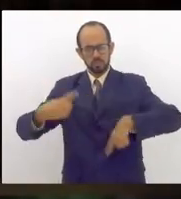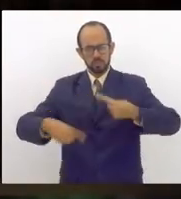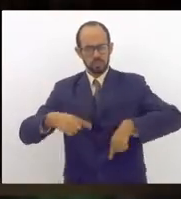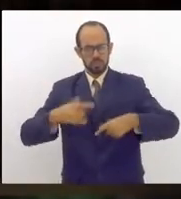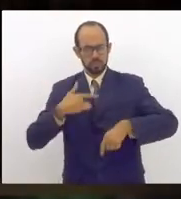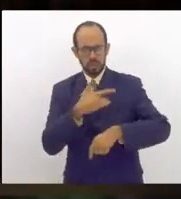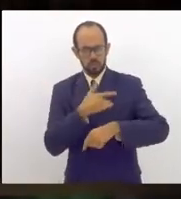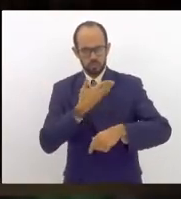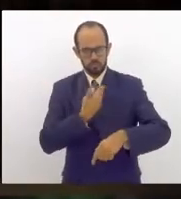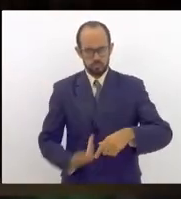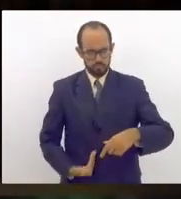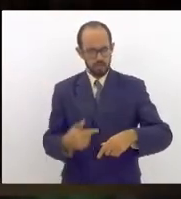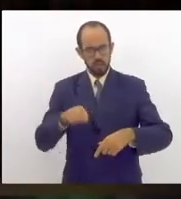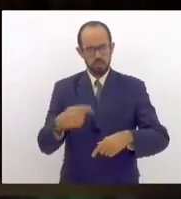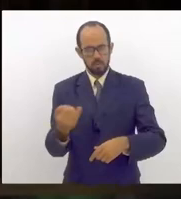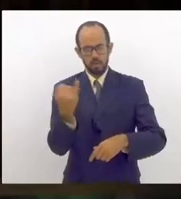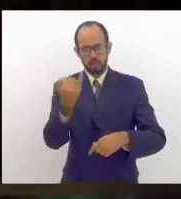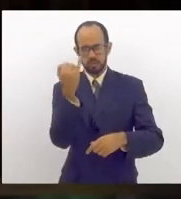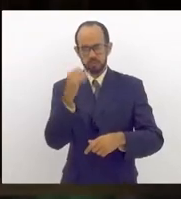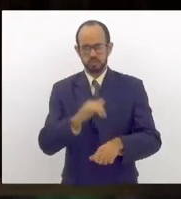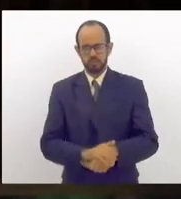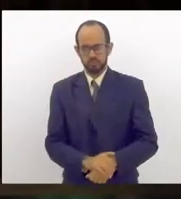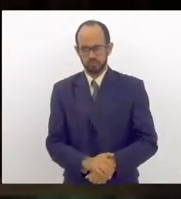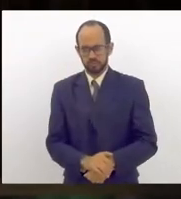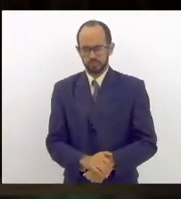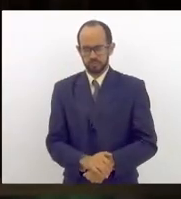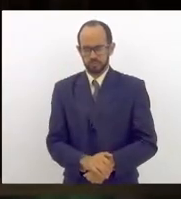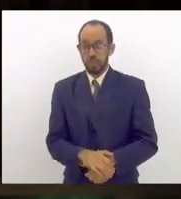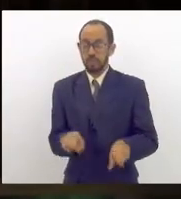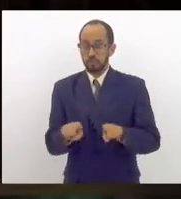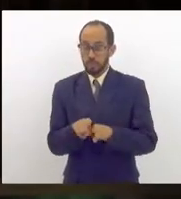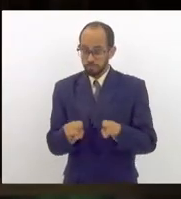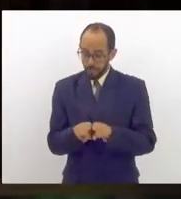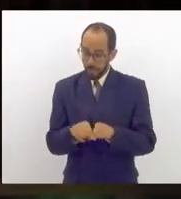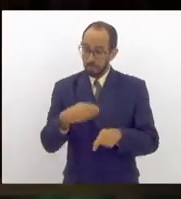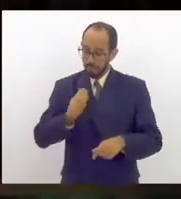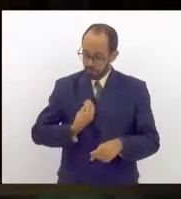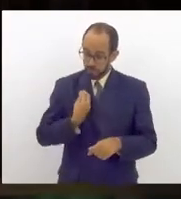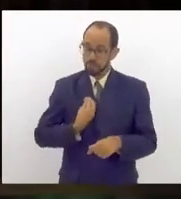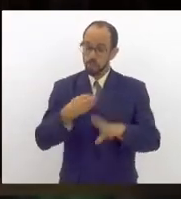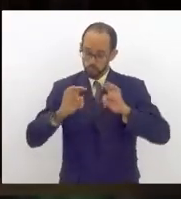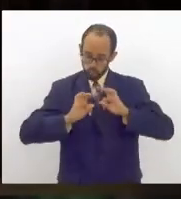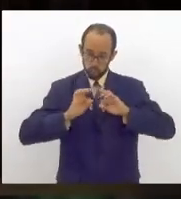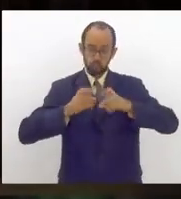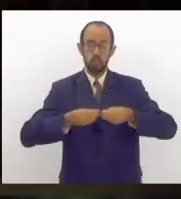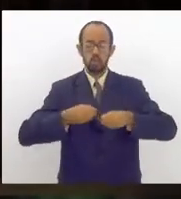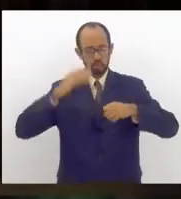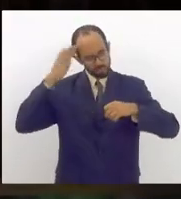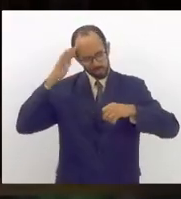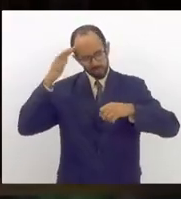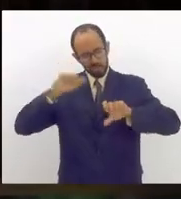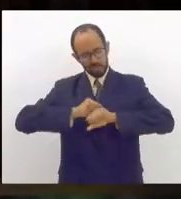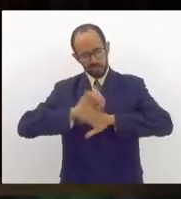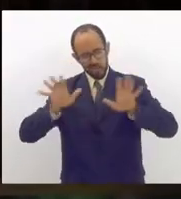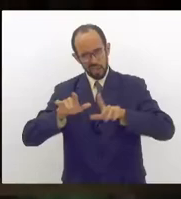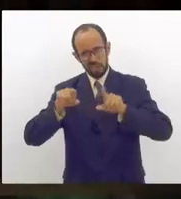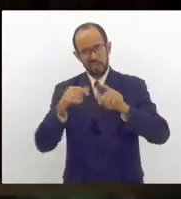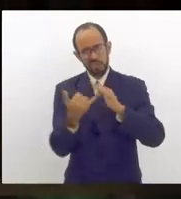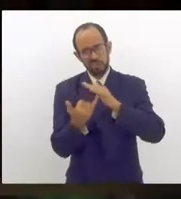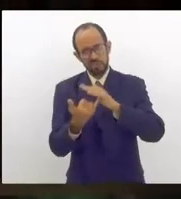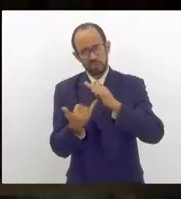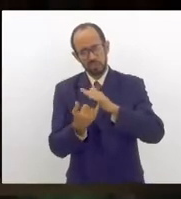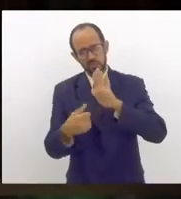é fundamental é a participação de todos né nesse entendimento e as entidades